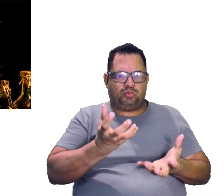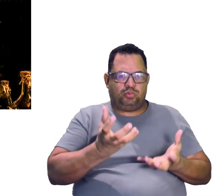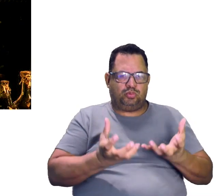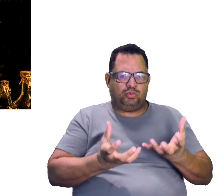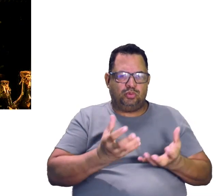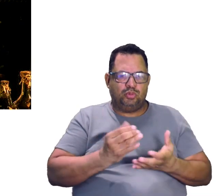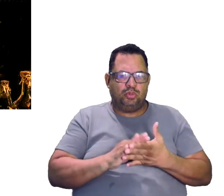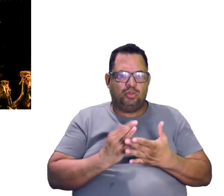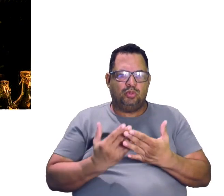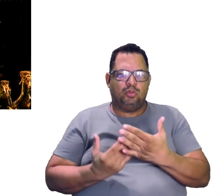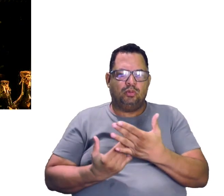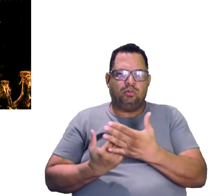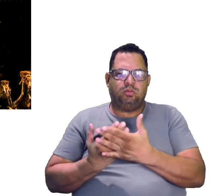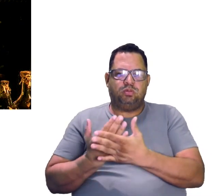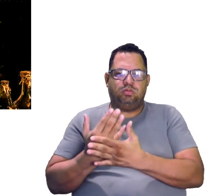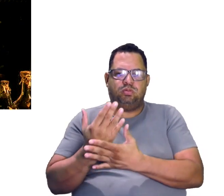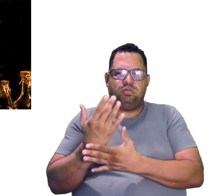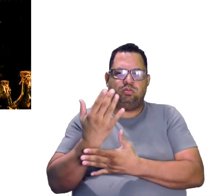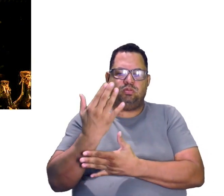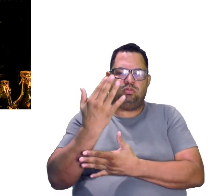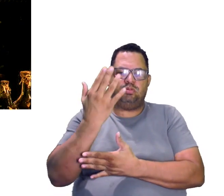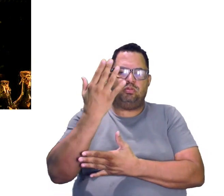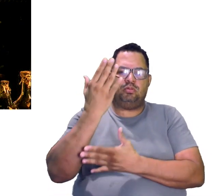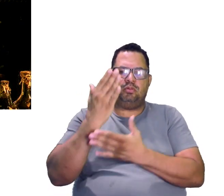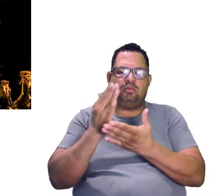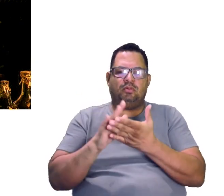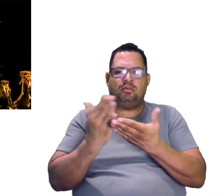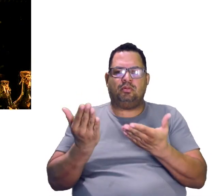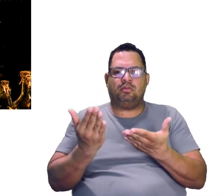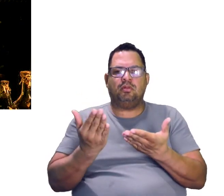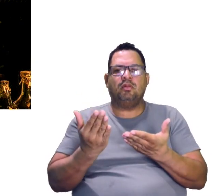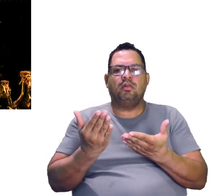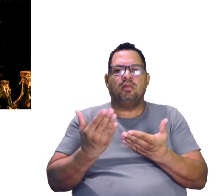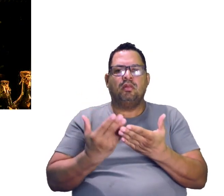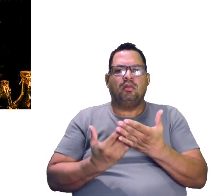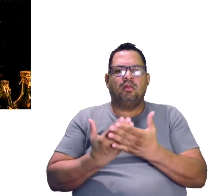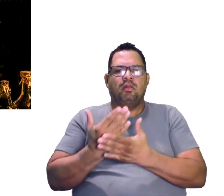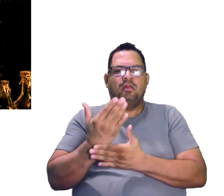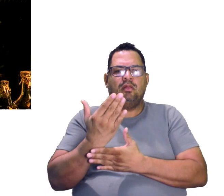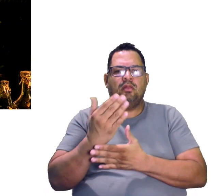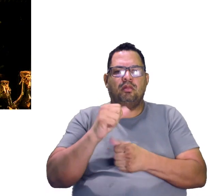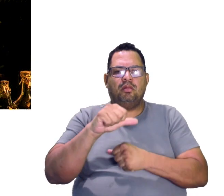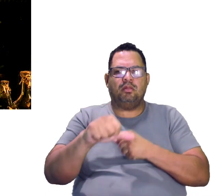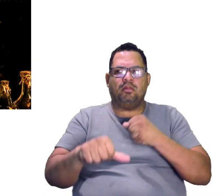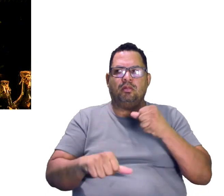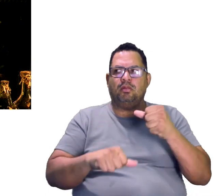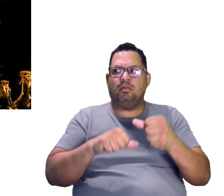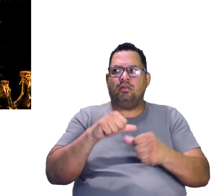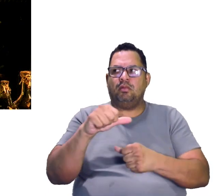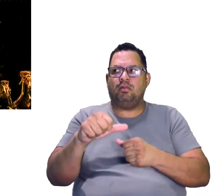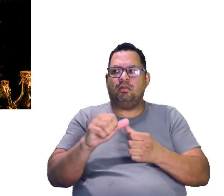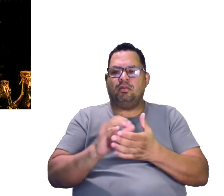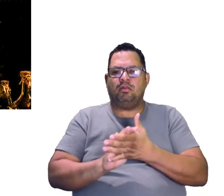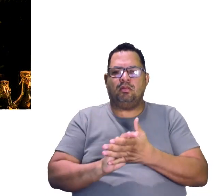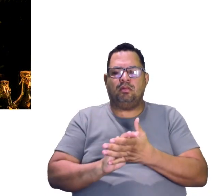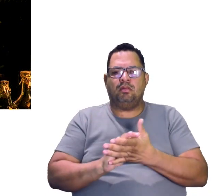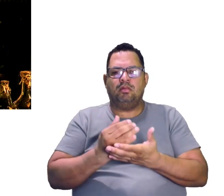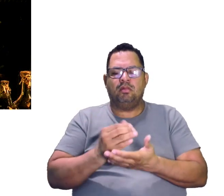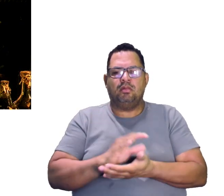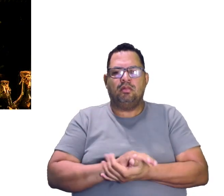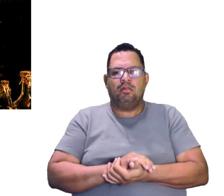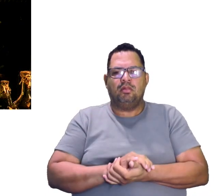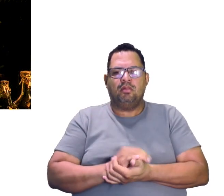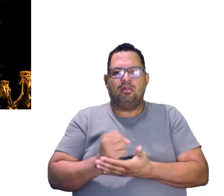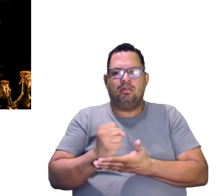os vapores ao condensarem, então era transformado no elixir de